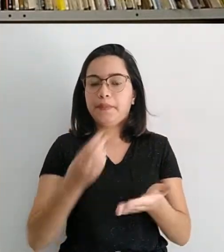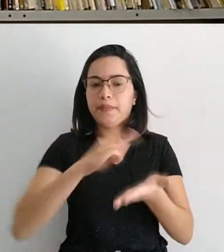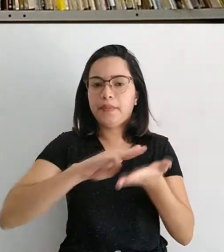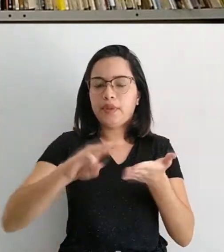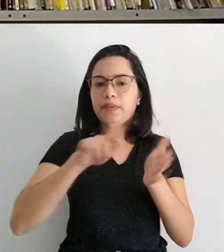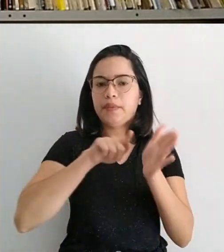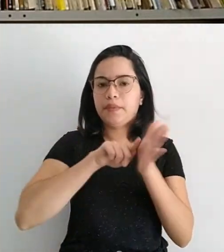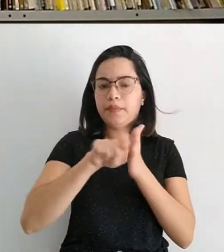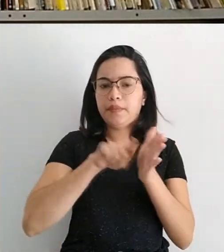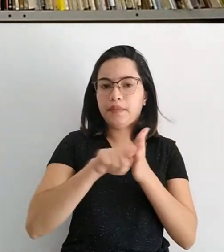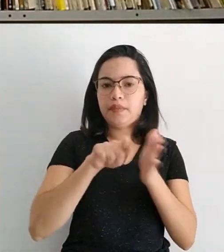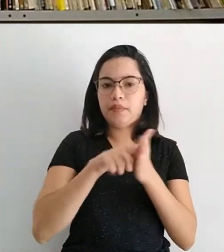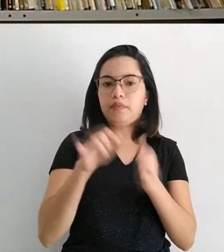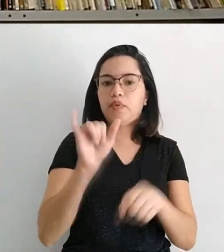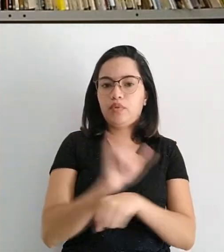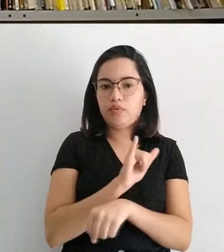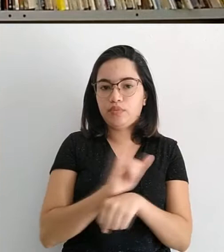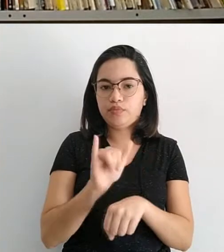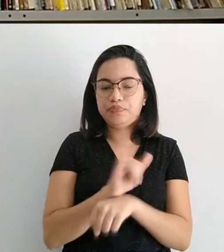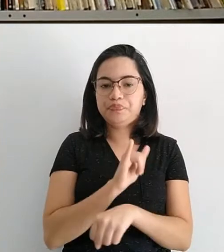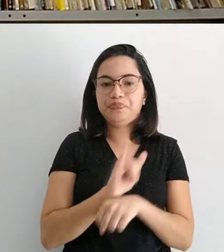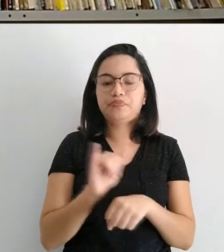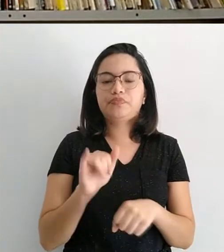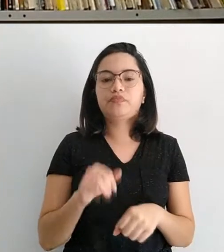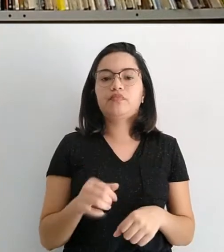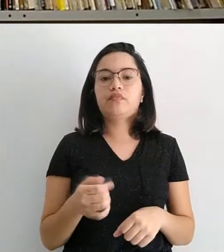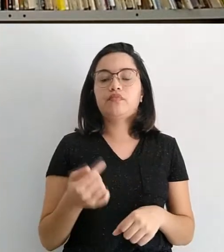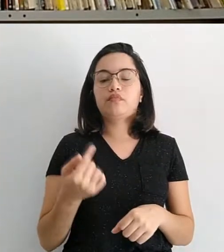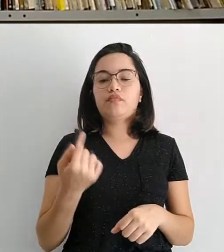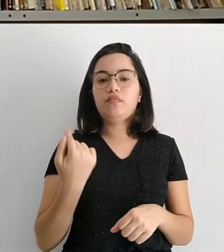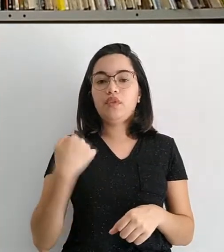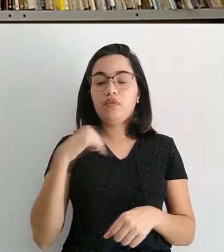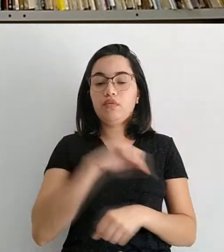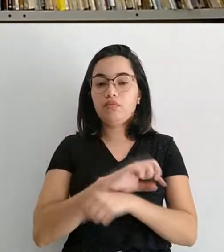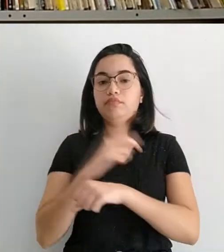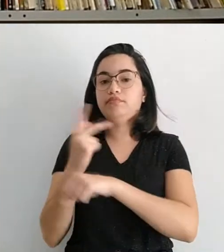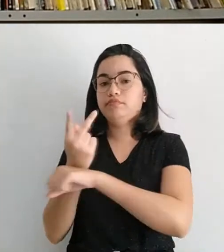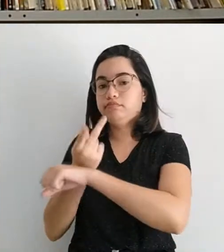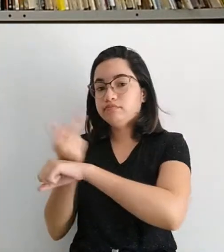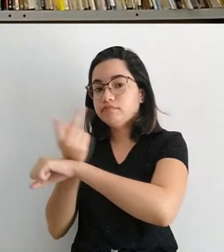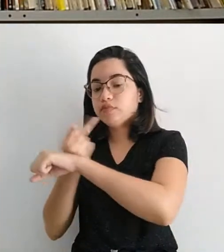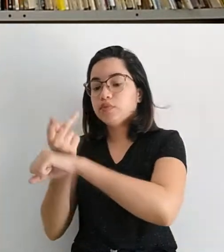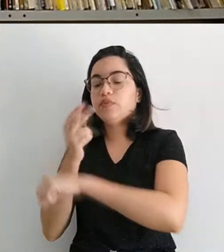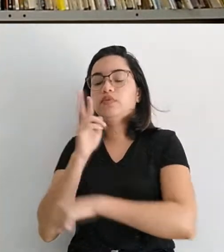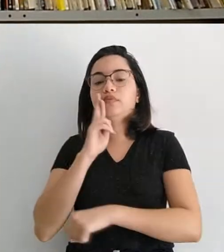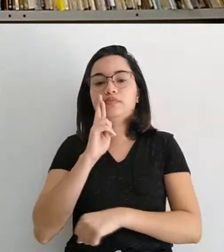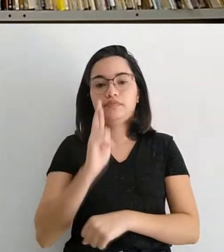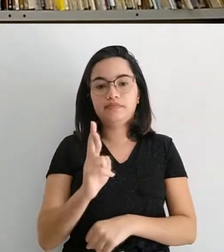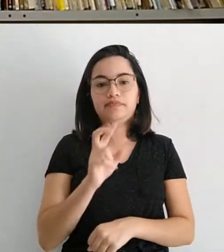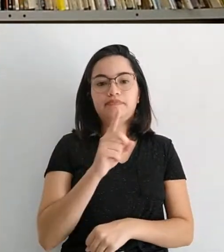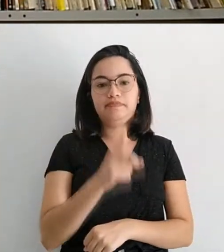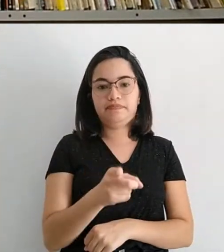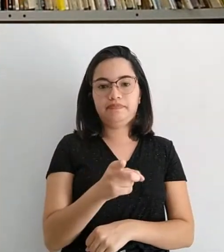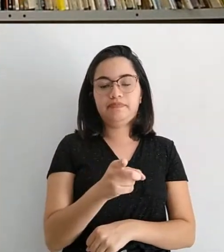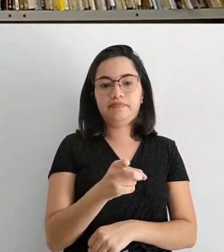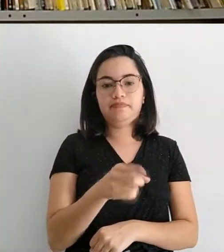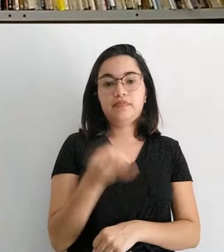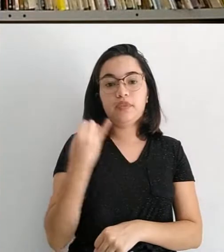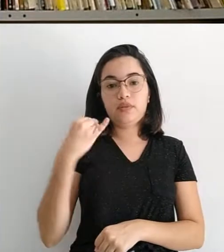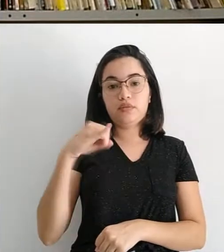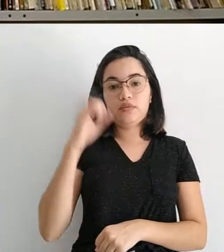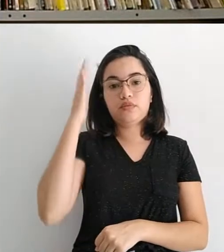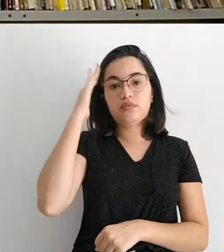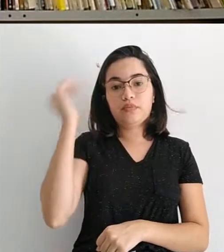uma pergunta pelo YouTube, né? E nós vamos procurar responder para você,